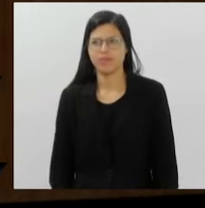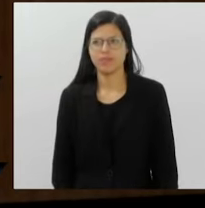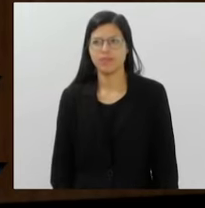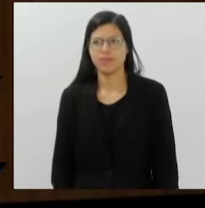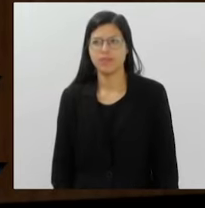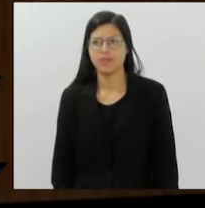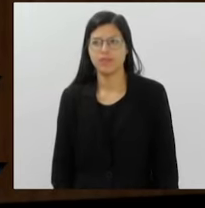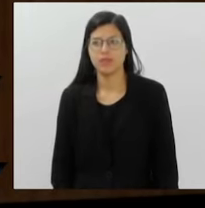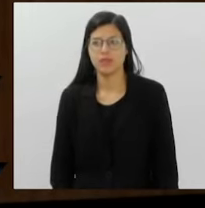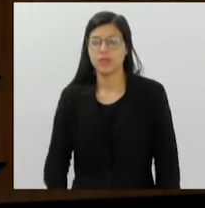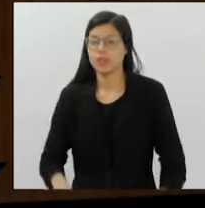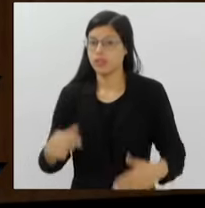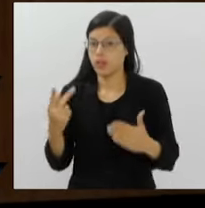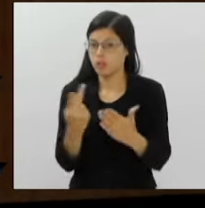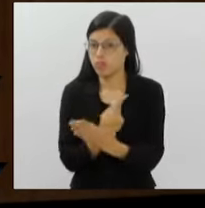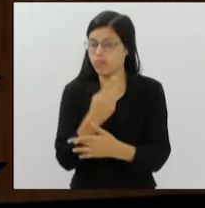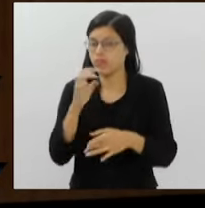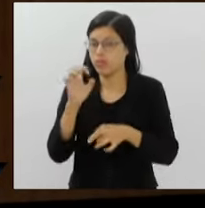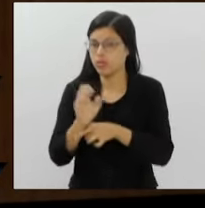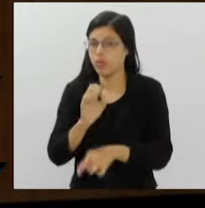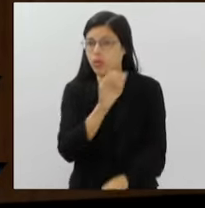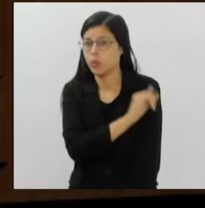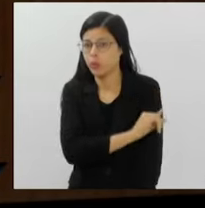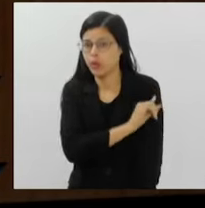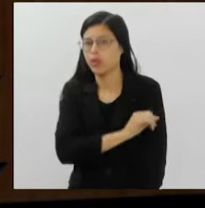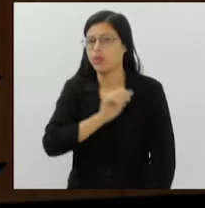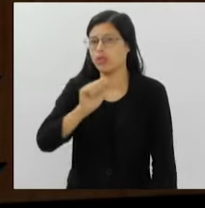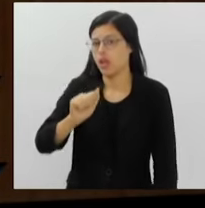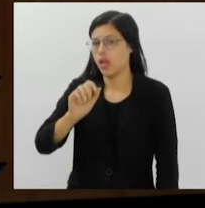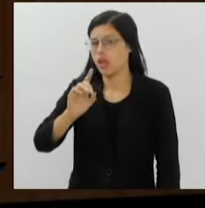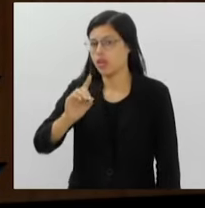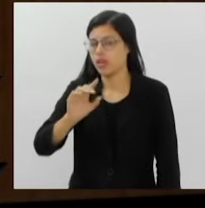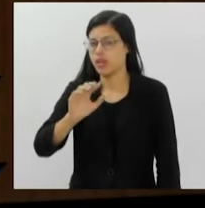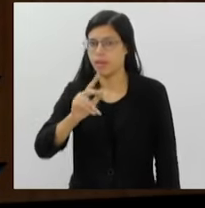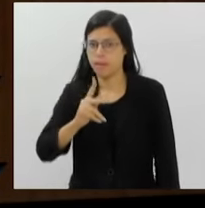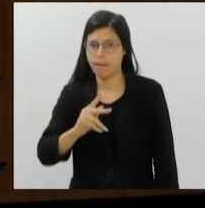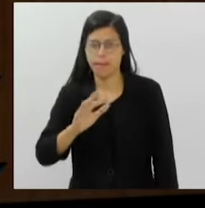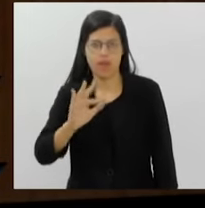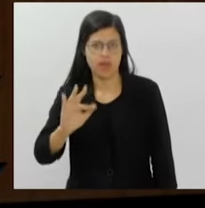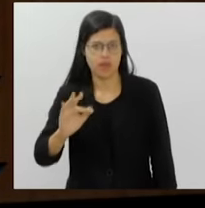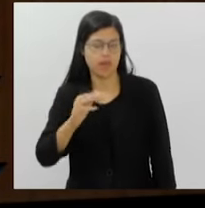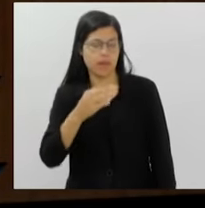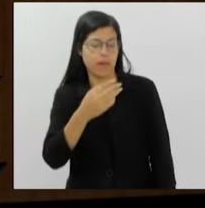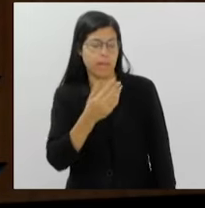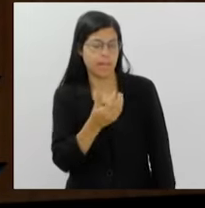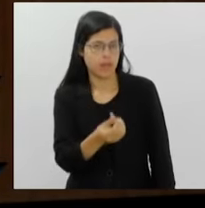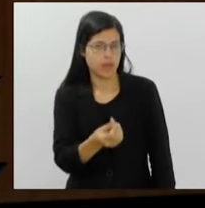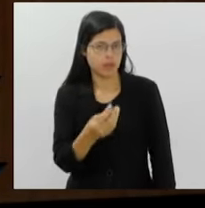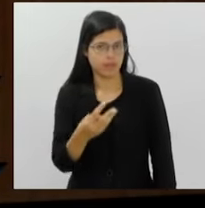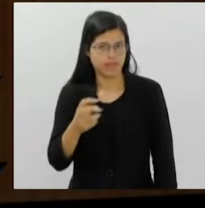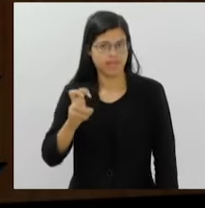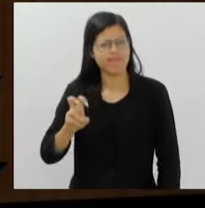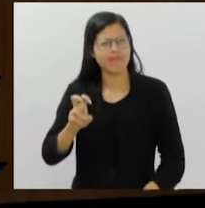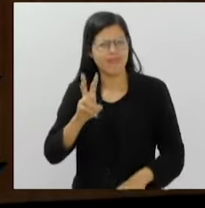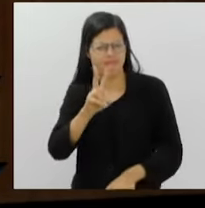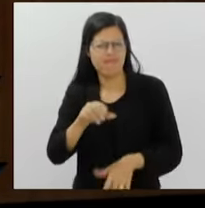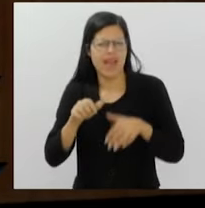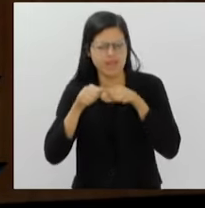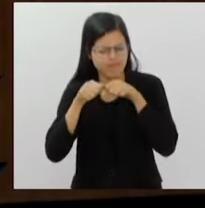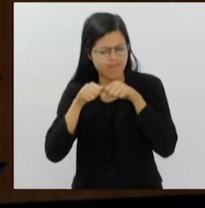E isso que está acontecendo no Estado do Rio de Janeiro com a DPF 635 vai se estender por todo o